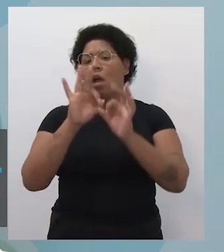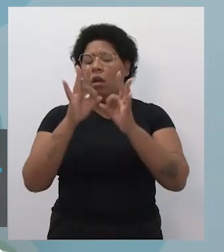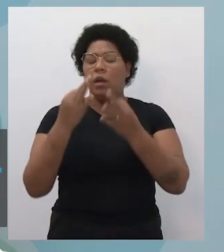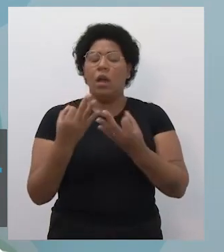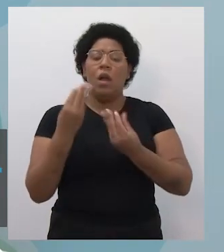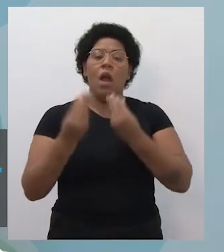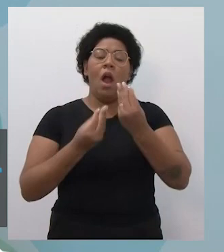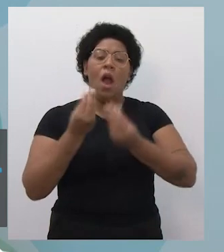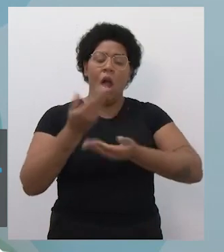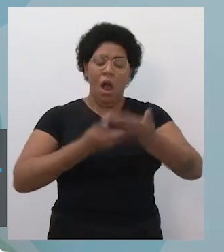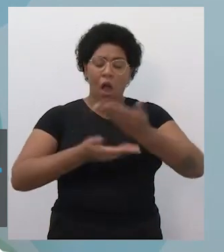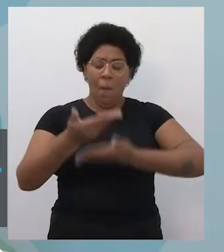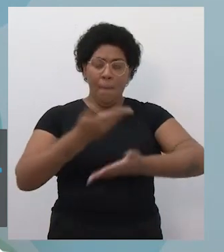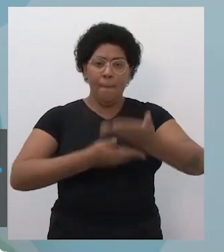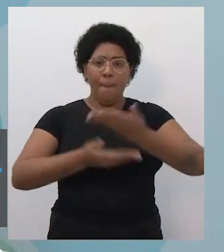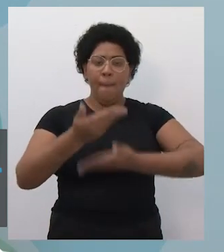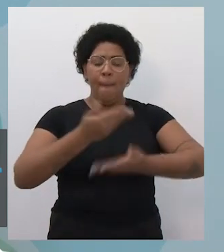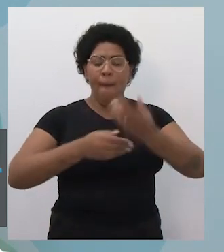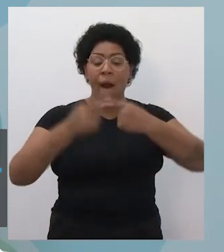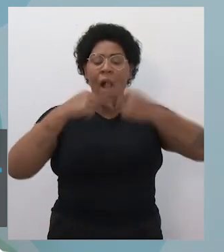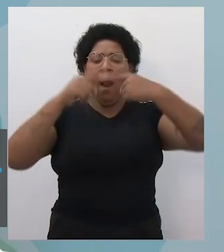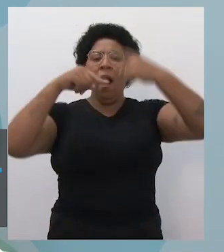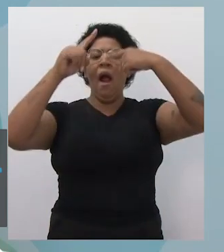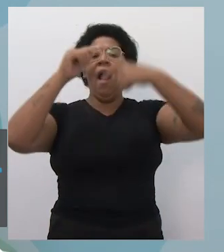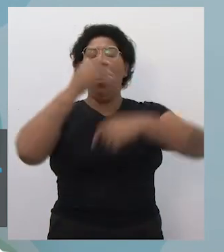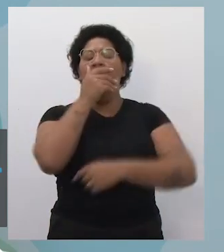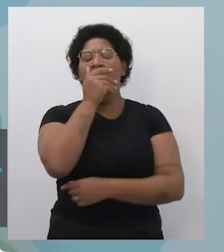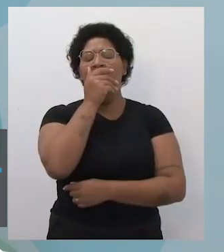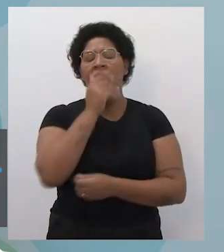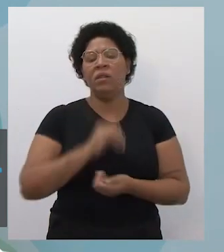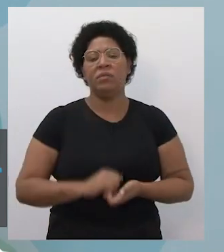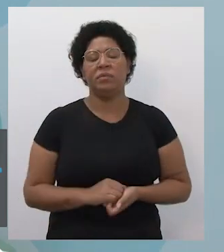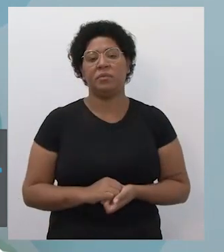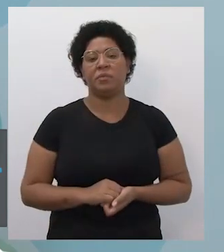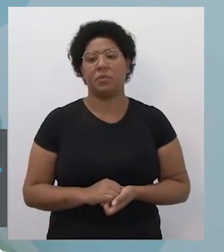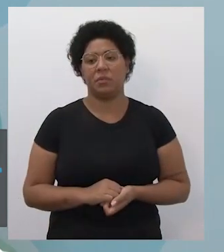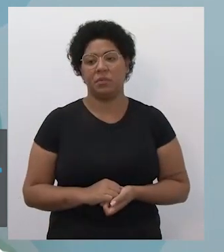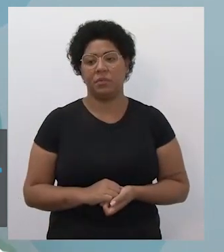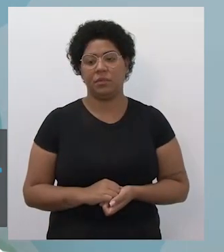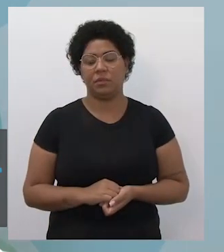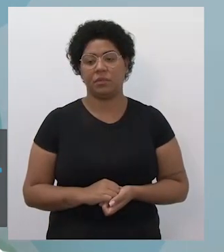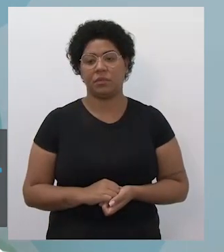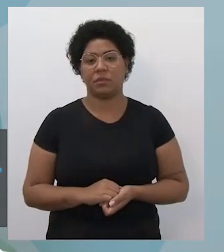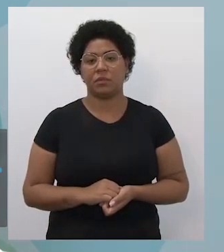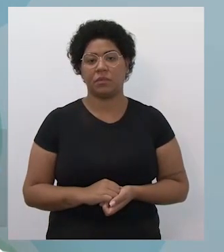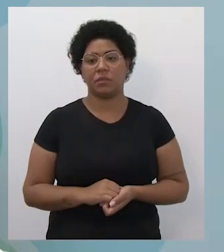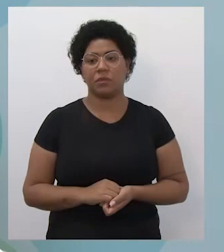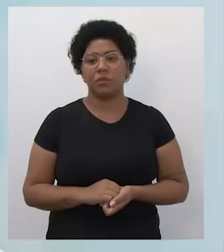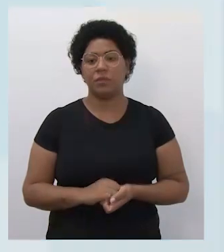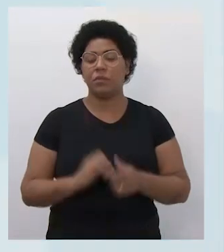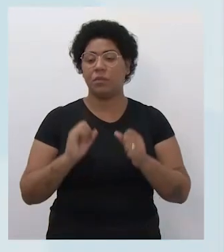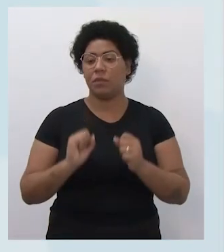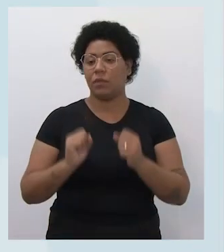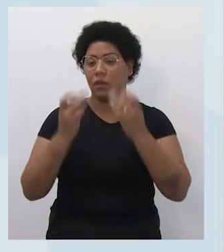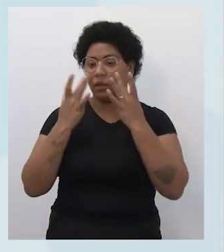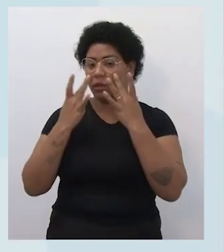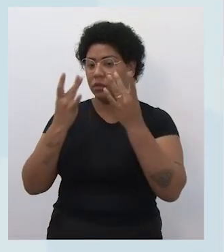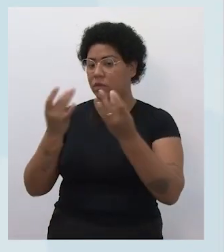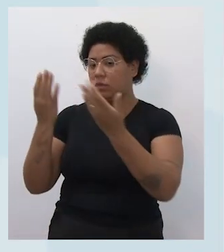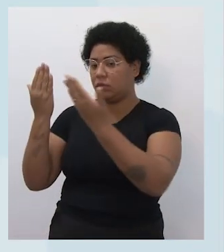essa articulação e desenvolver um produto por meio dessa metodologia de projetos. Acompanhe o slide, então, por